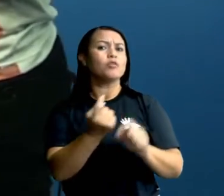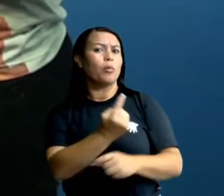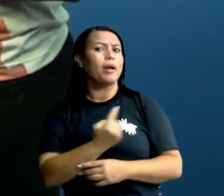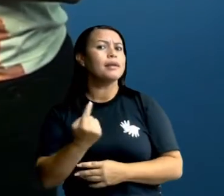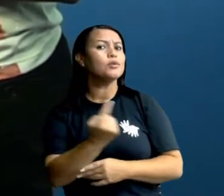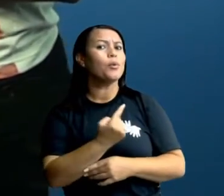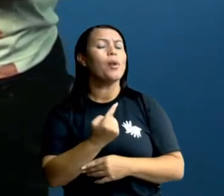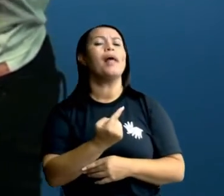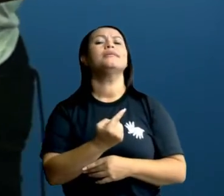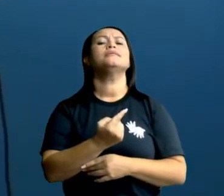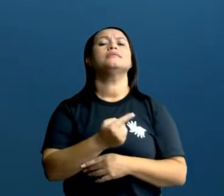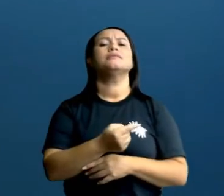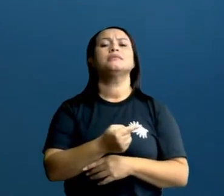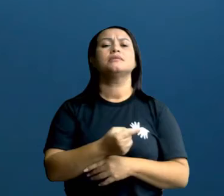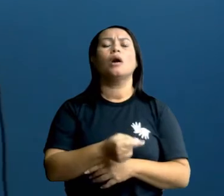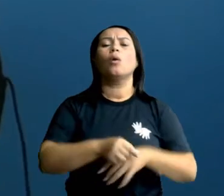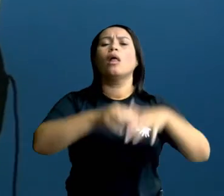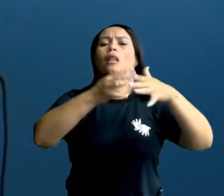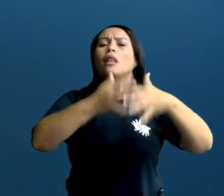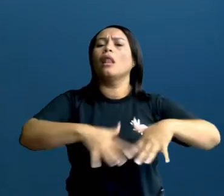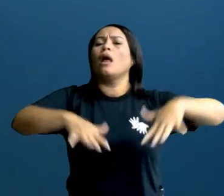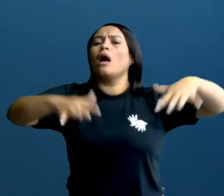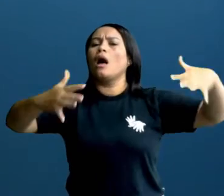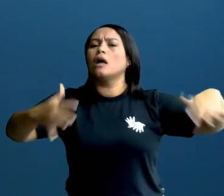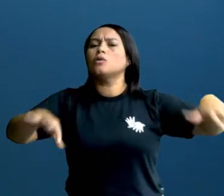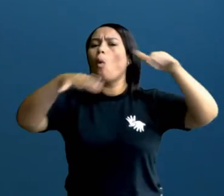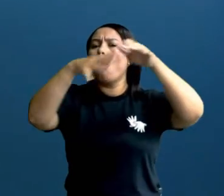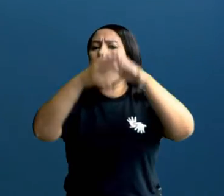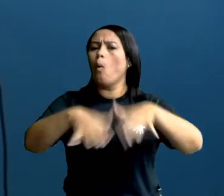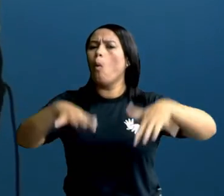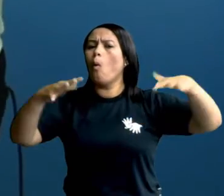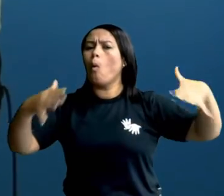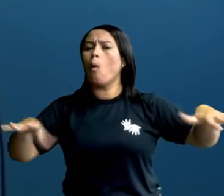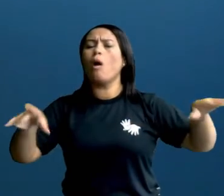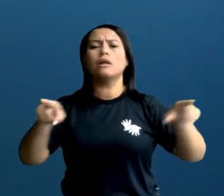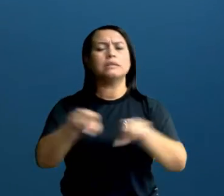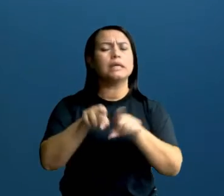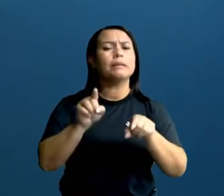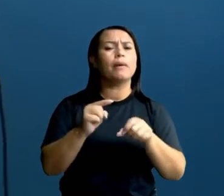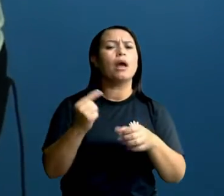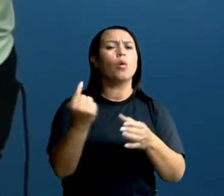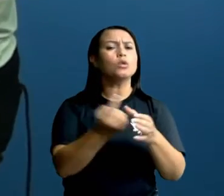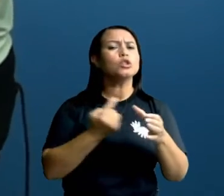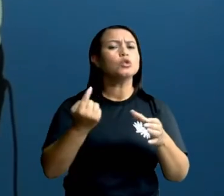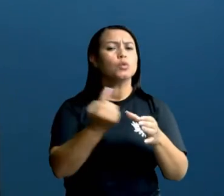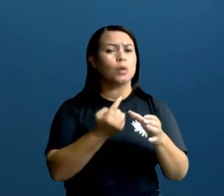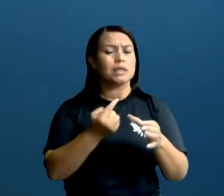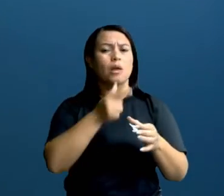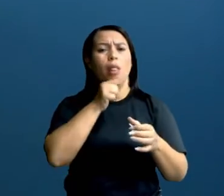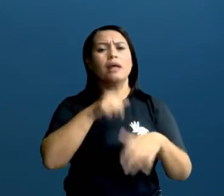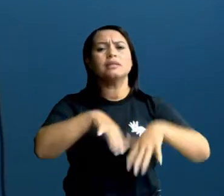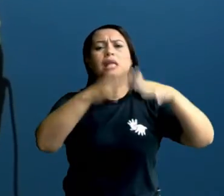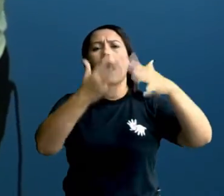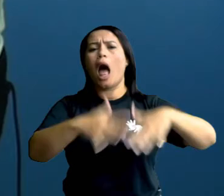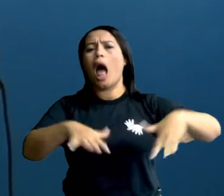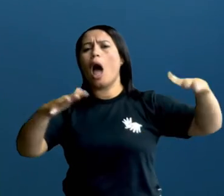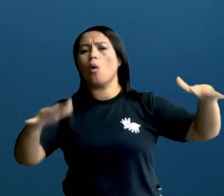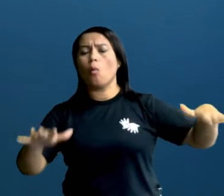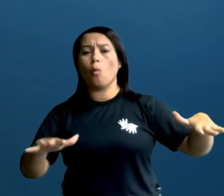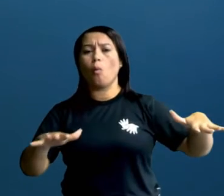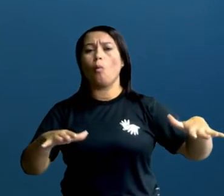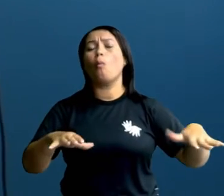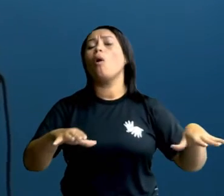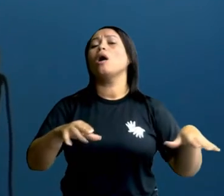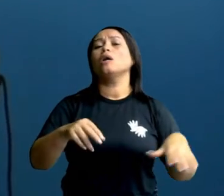das correntes marítimas. Da mesma forma, você vai ter aqui, ó, um padrão de circulação aqui das águas oceânicas no hemisfério norte que